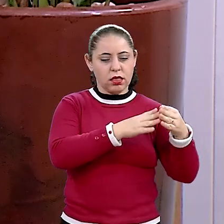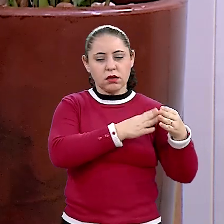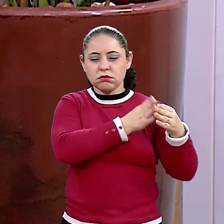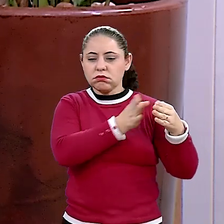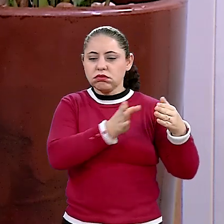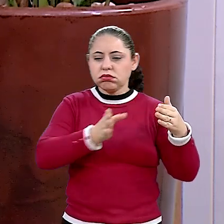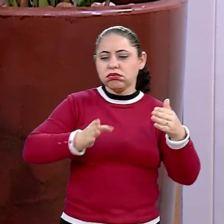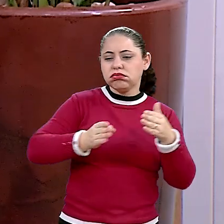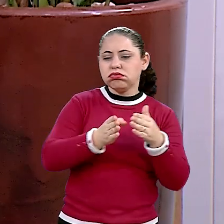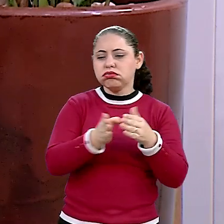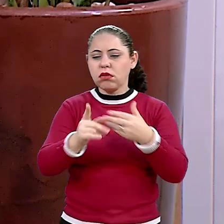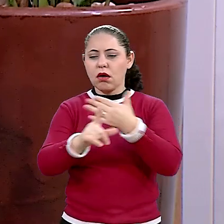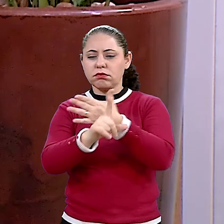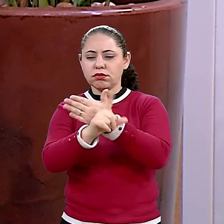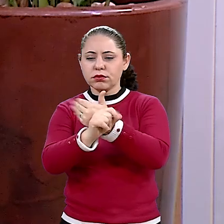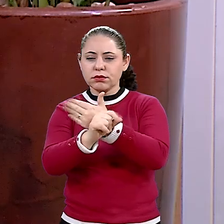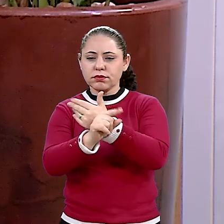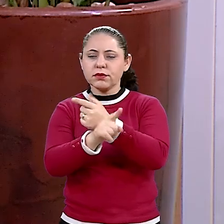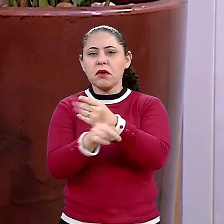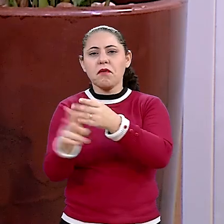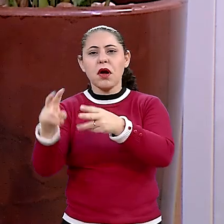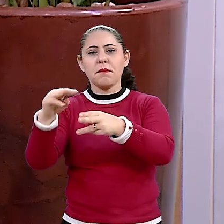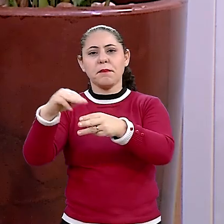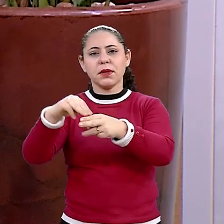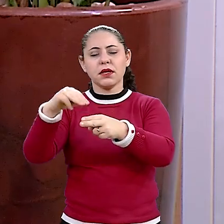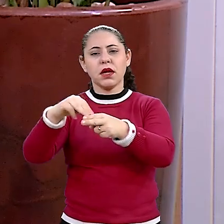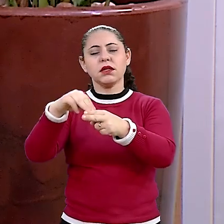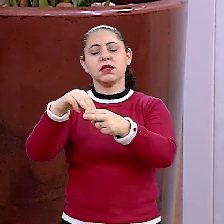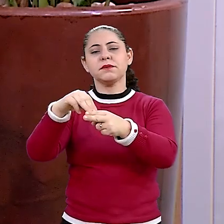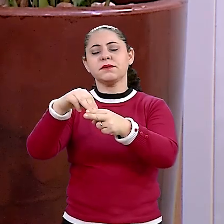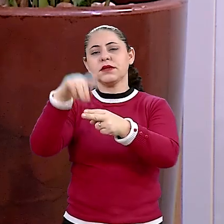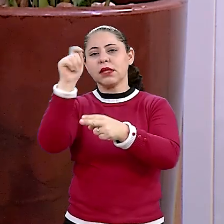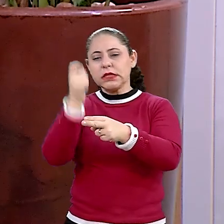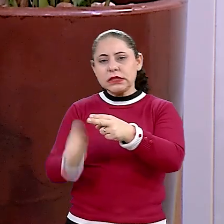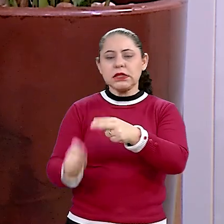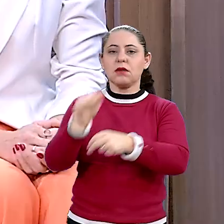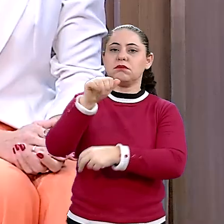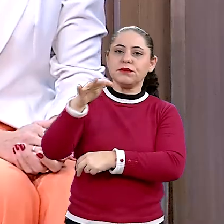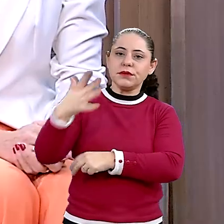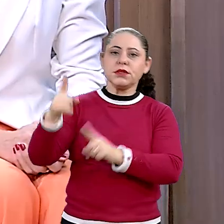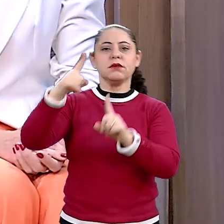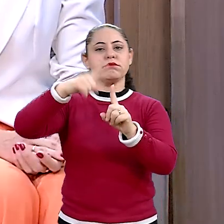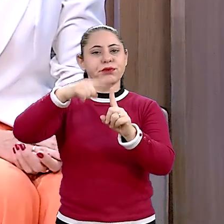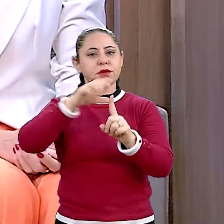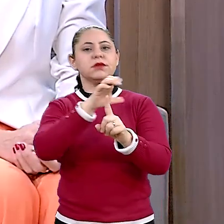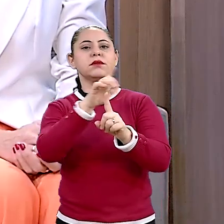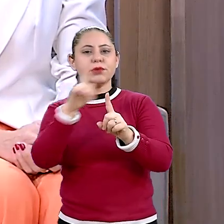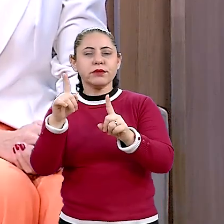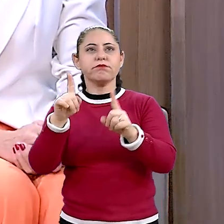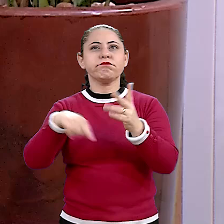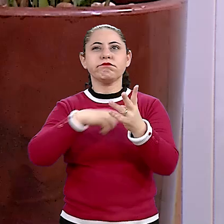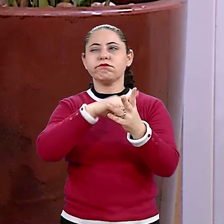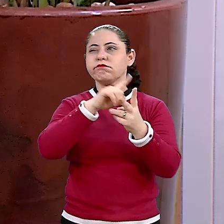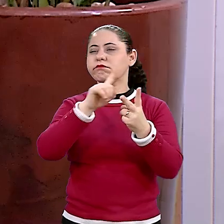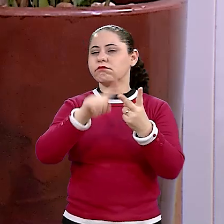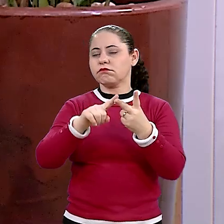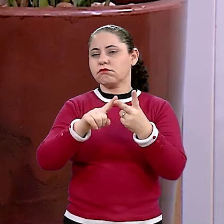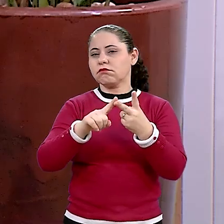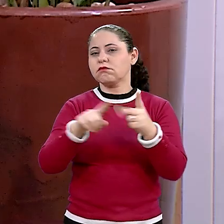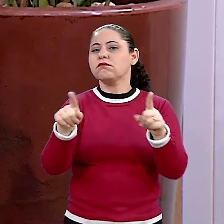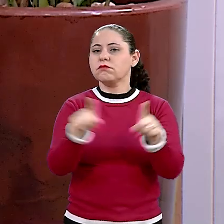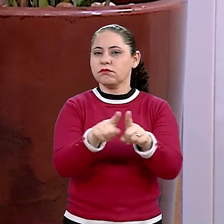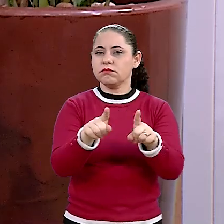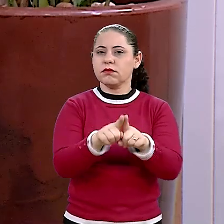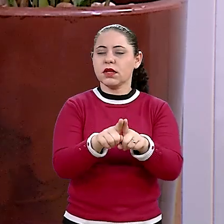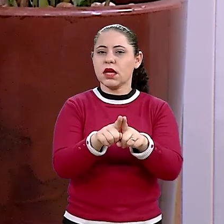vai passando ali pelo interior do Pantanal, vai em Miranda, Anastácio, Aquidauana, Terenos, Campo Grande, aí ela vai